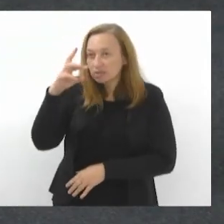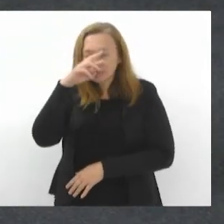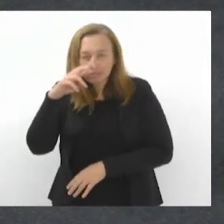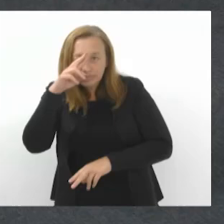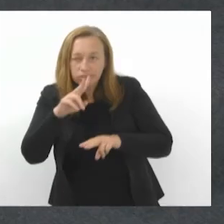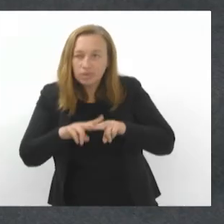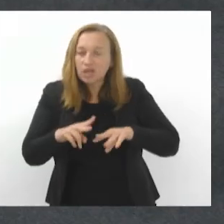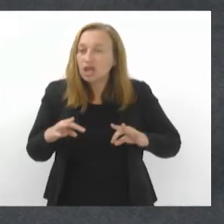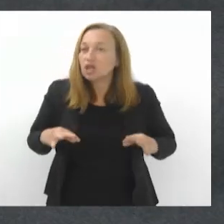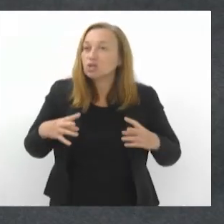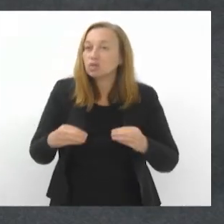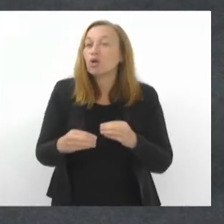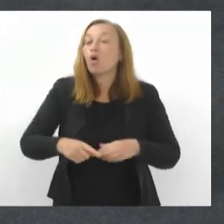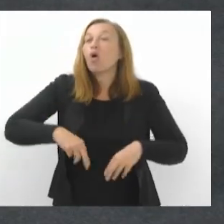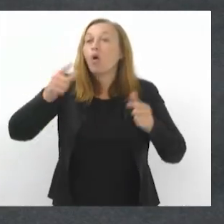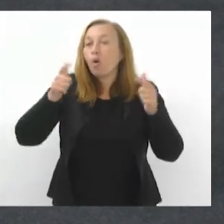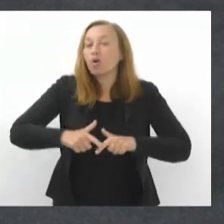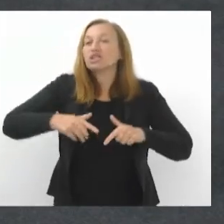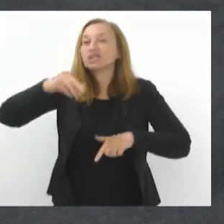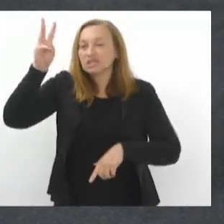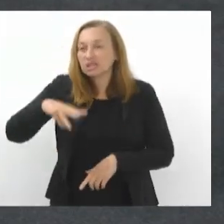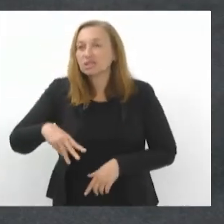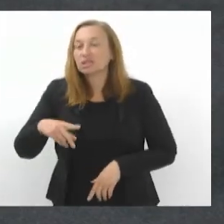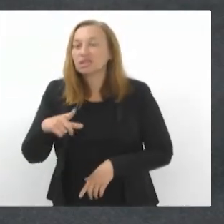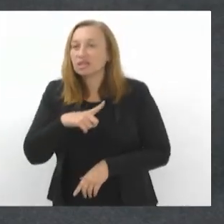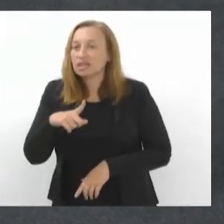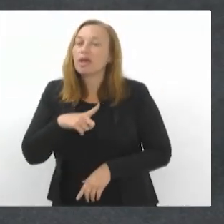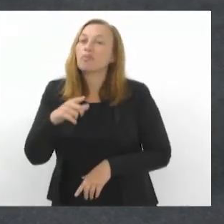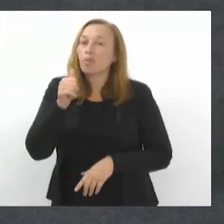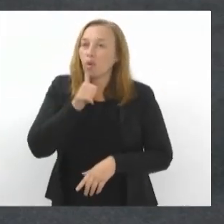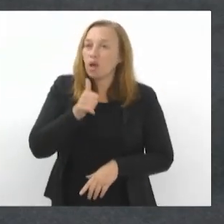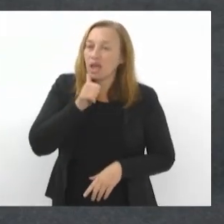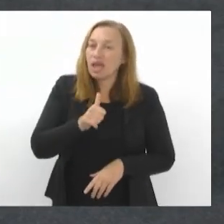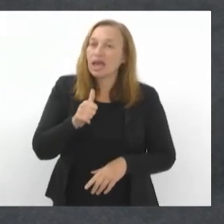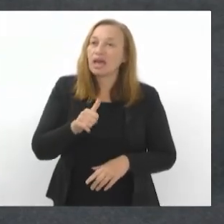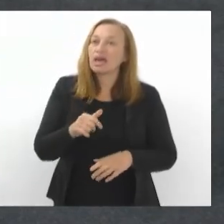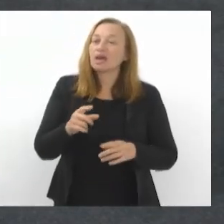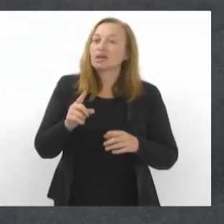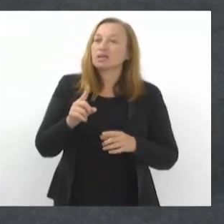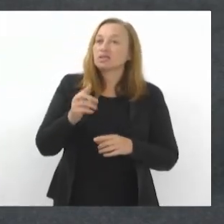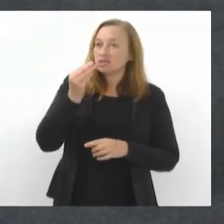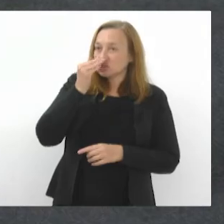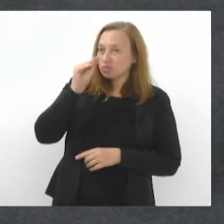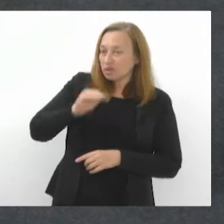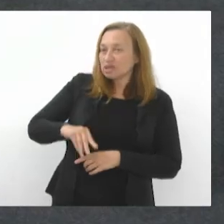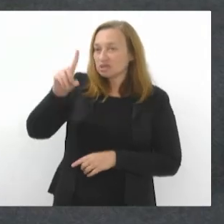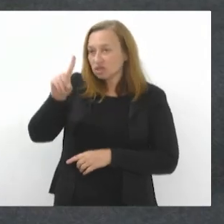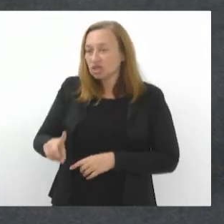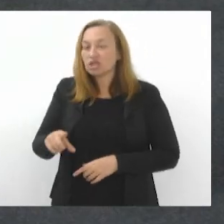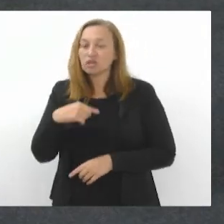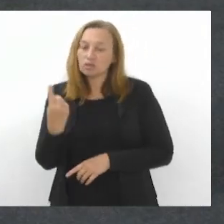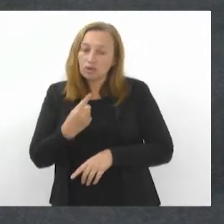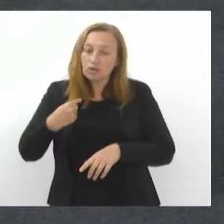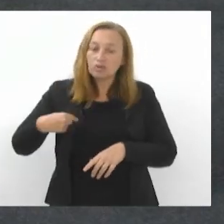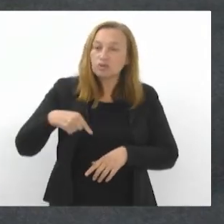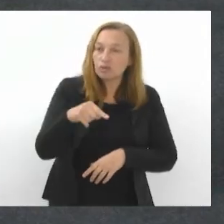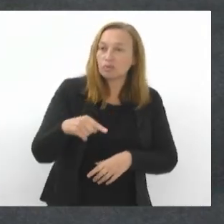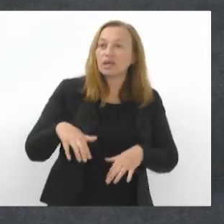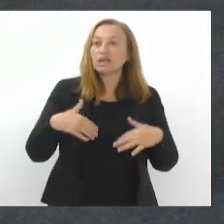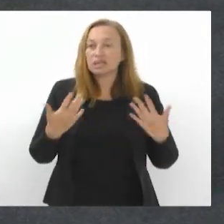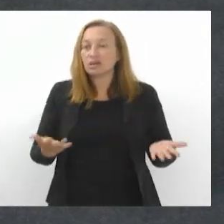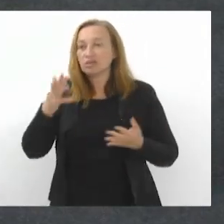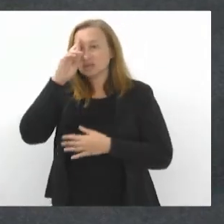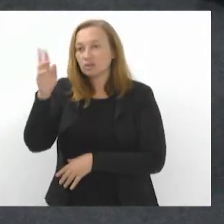enfim, onde tem mulher com violações dos seus direitos, nós estivemos nesse biênio. Então,